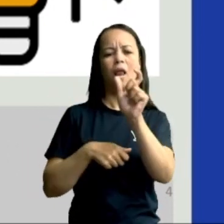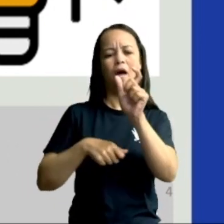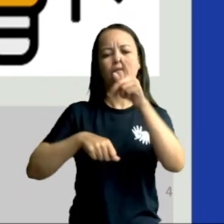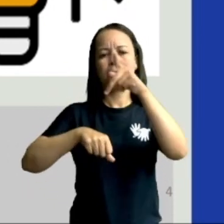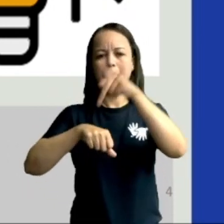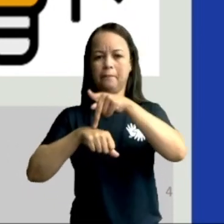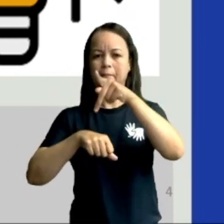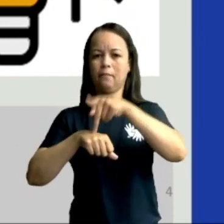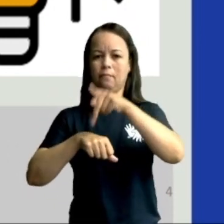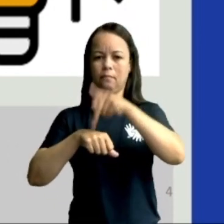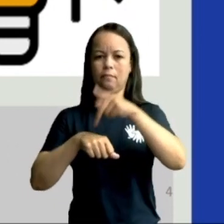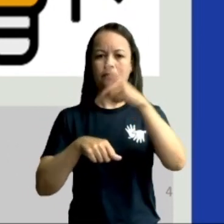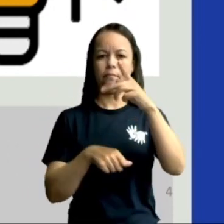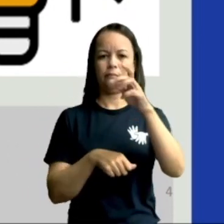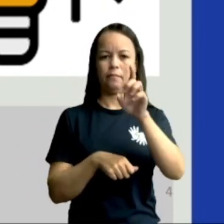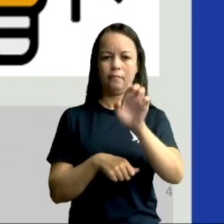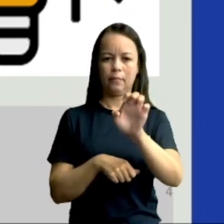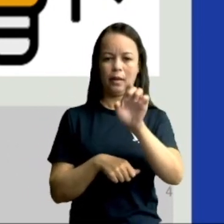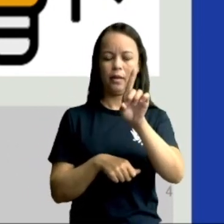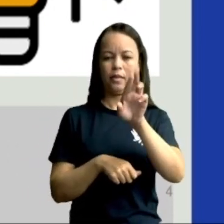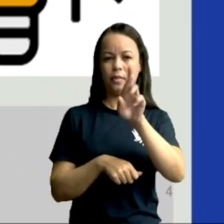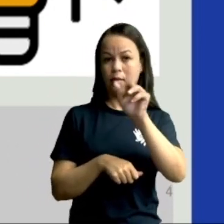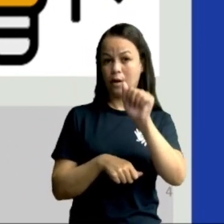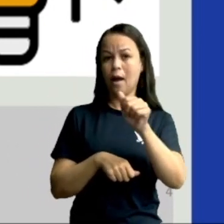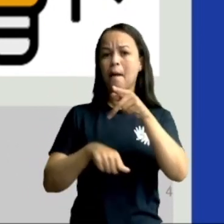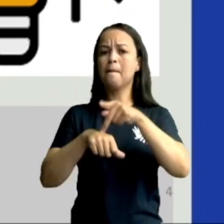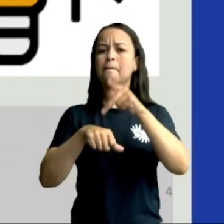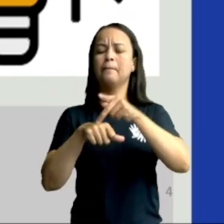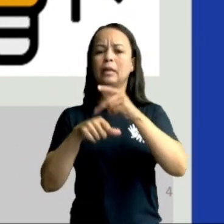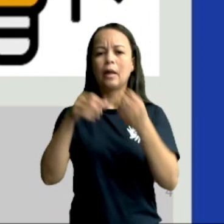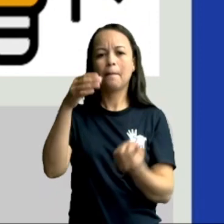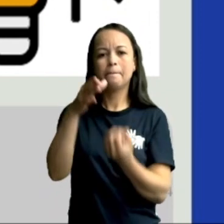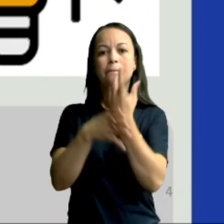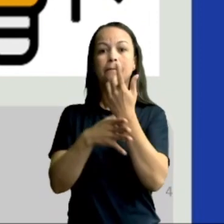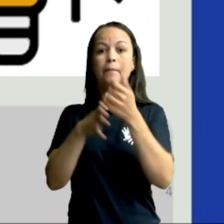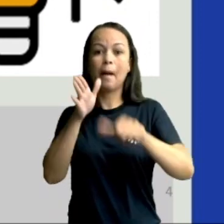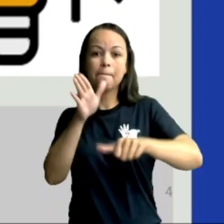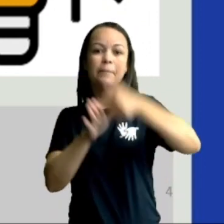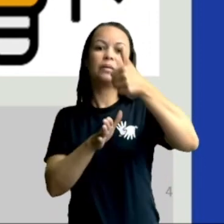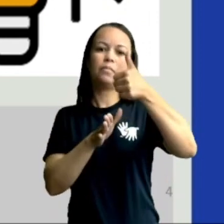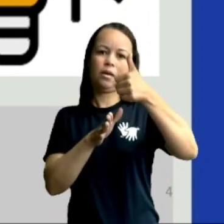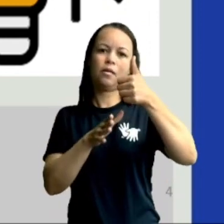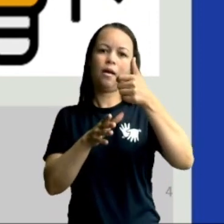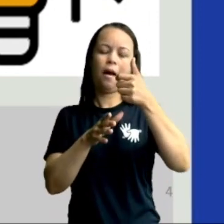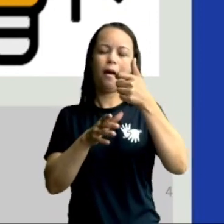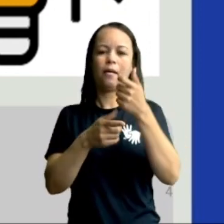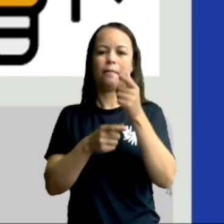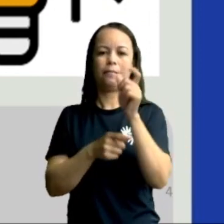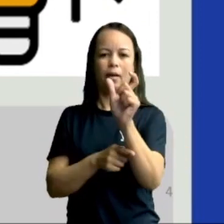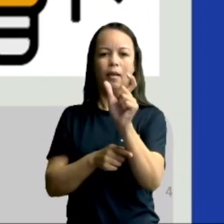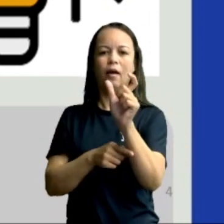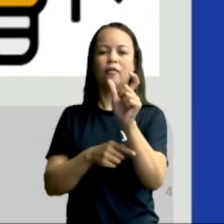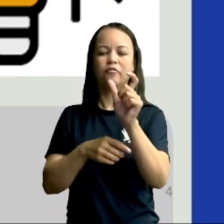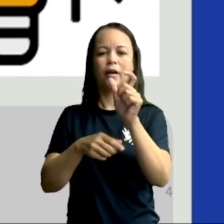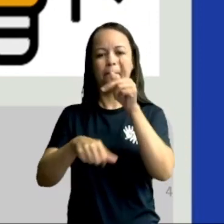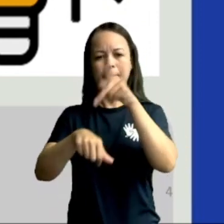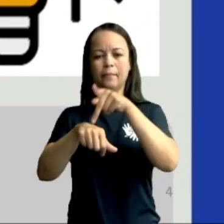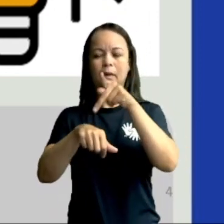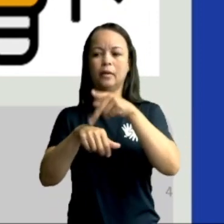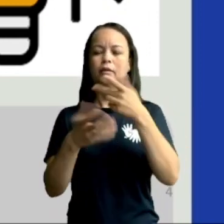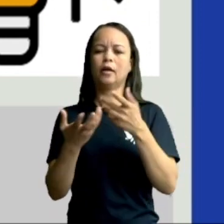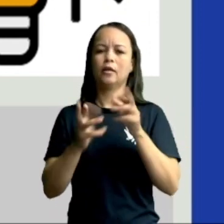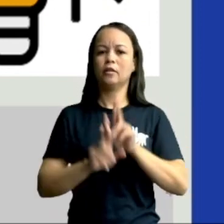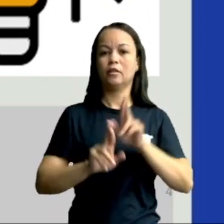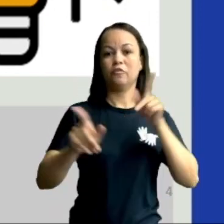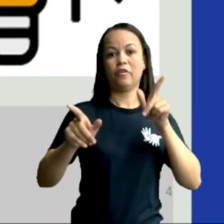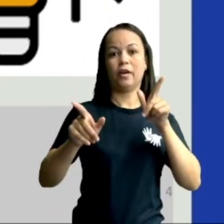Como pode ver, ela é uma palavra primitiva, né? Ela não é derivada de outra.